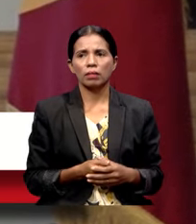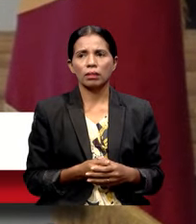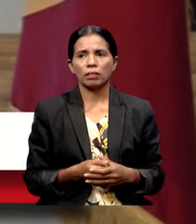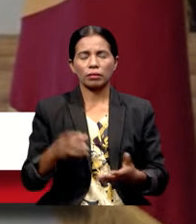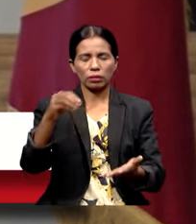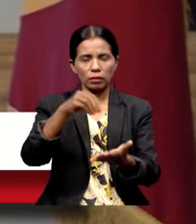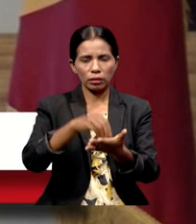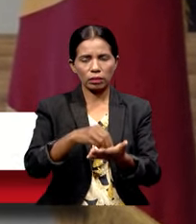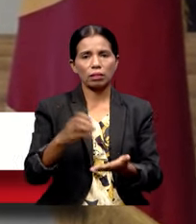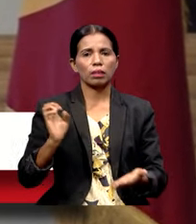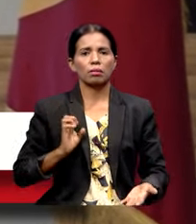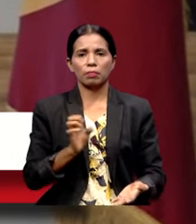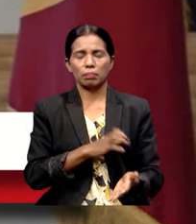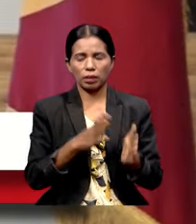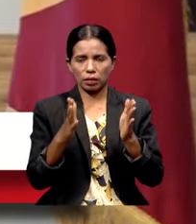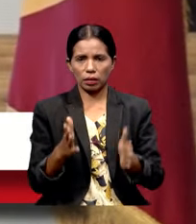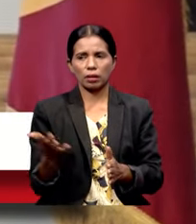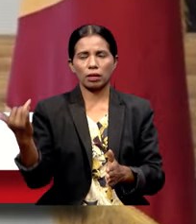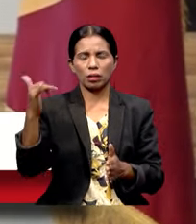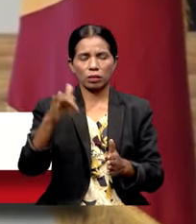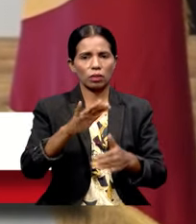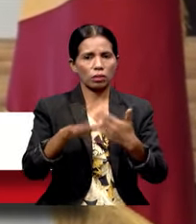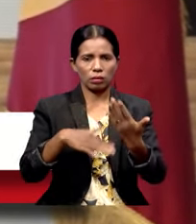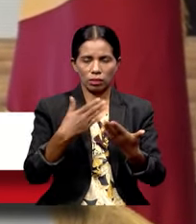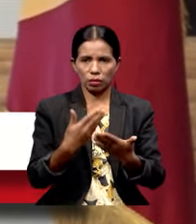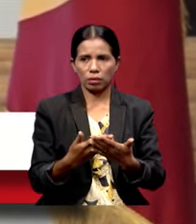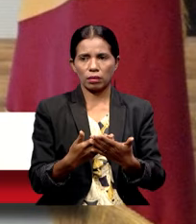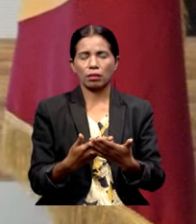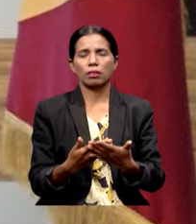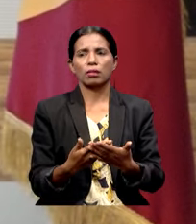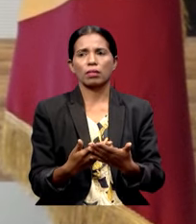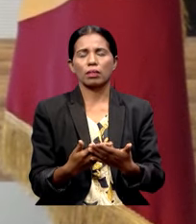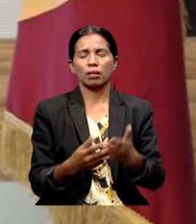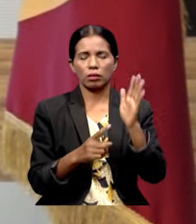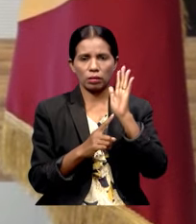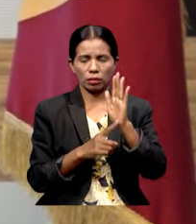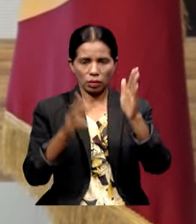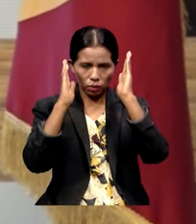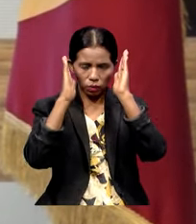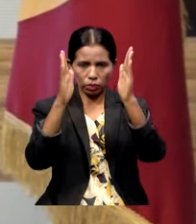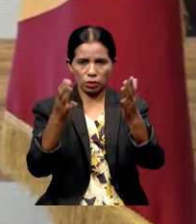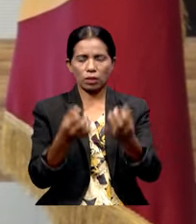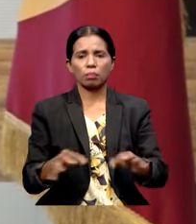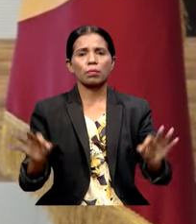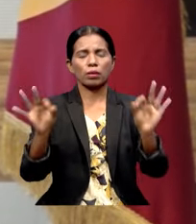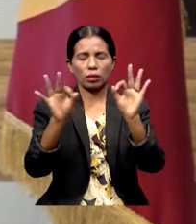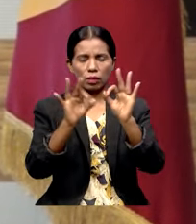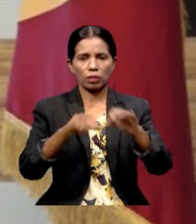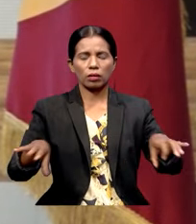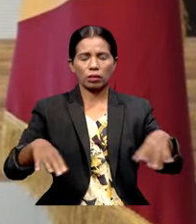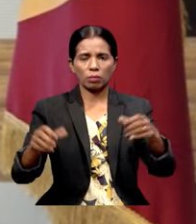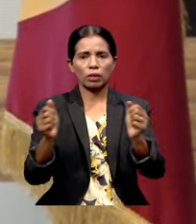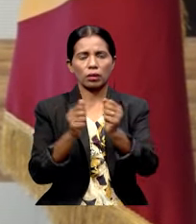colocamos embaixadas, em outros não, mas todos têm igual importância para o nosso